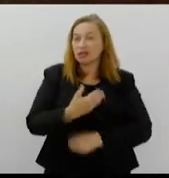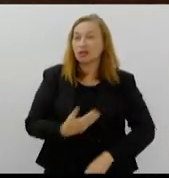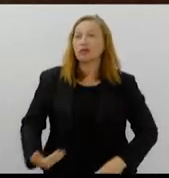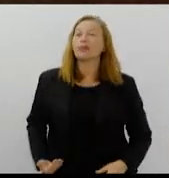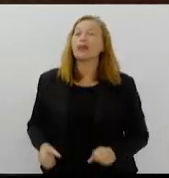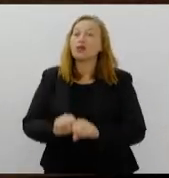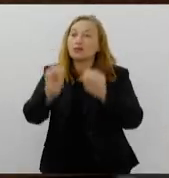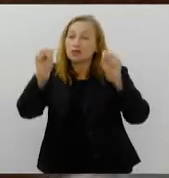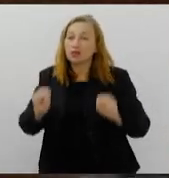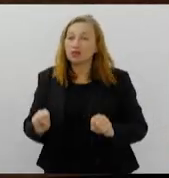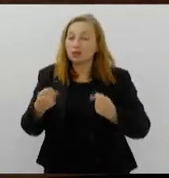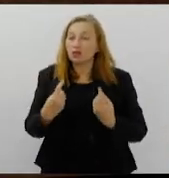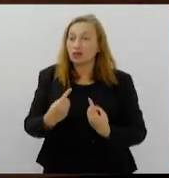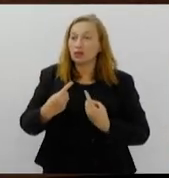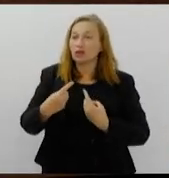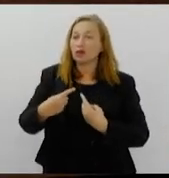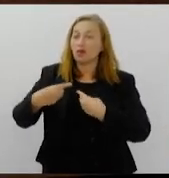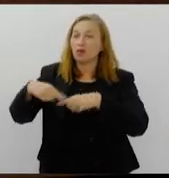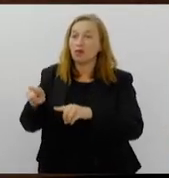sistema antidrone.